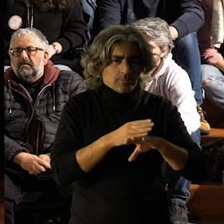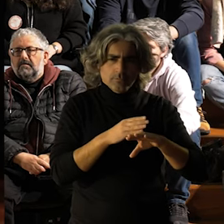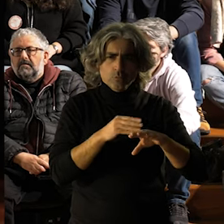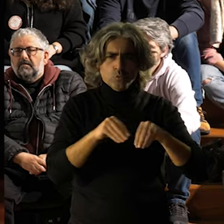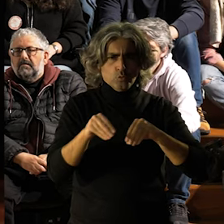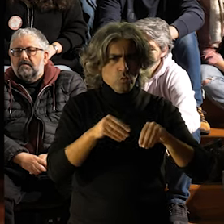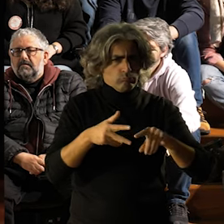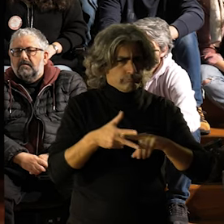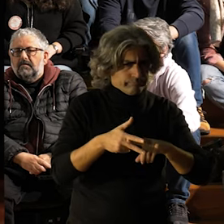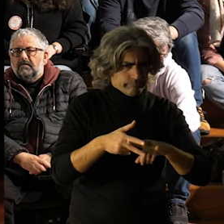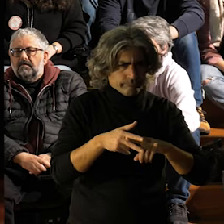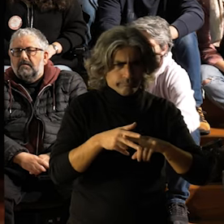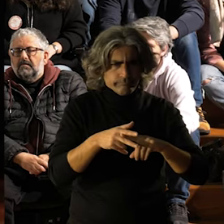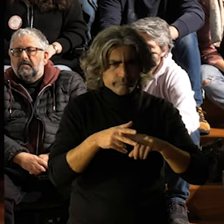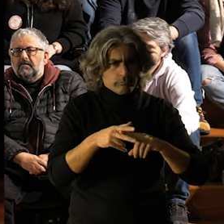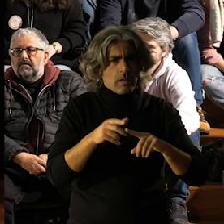Mas quem é que interrompeu o jogo?